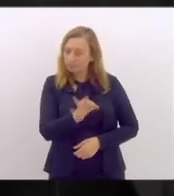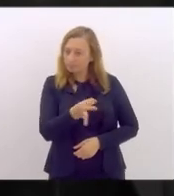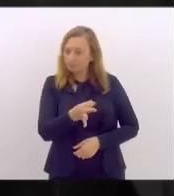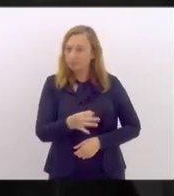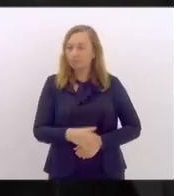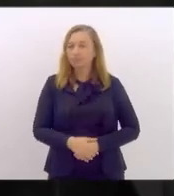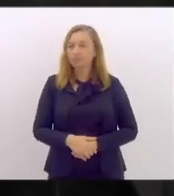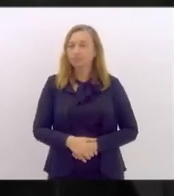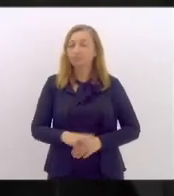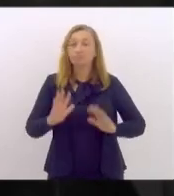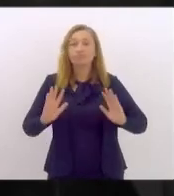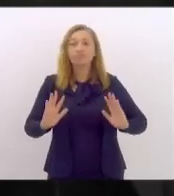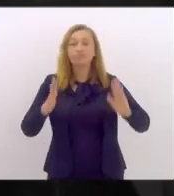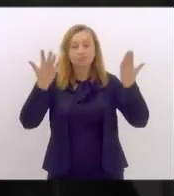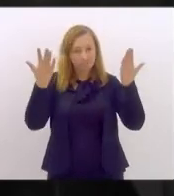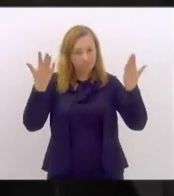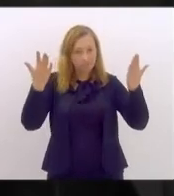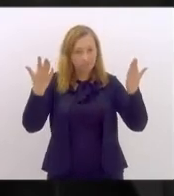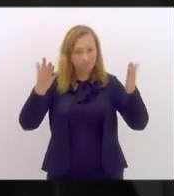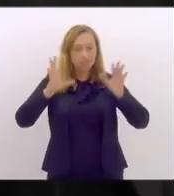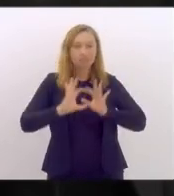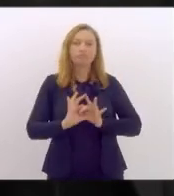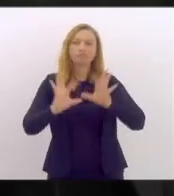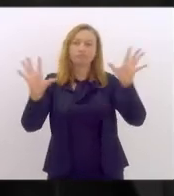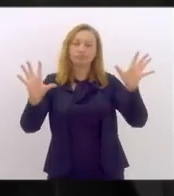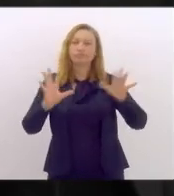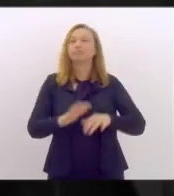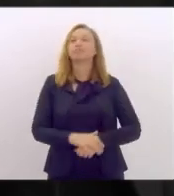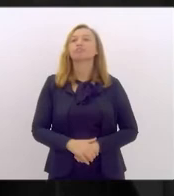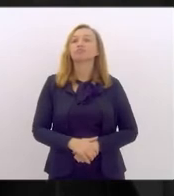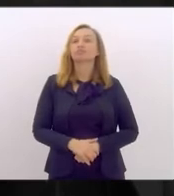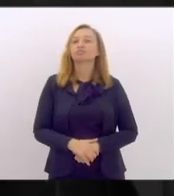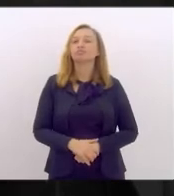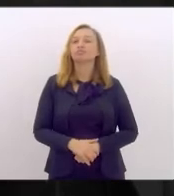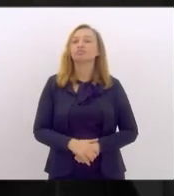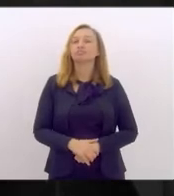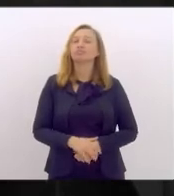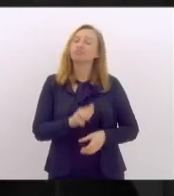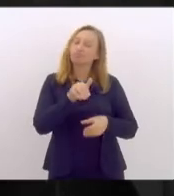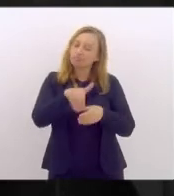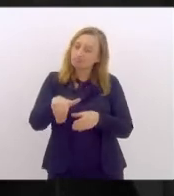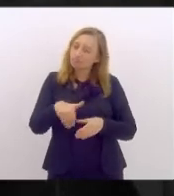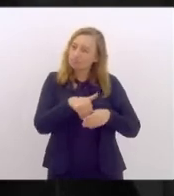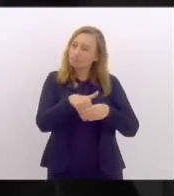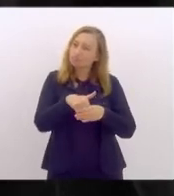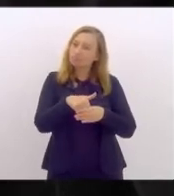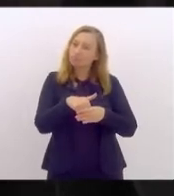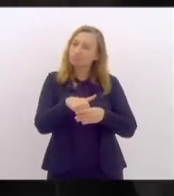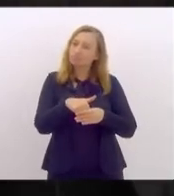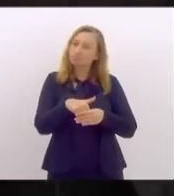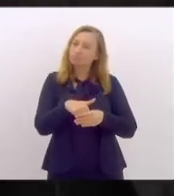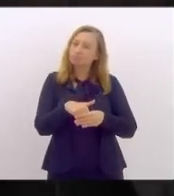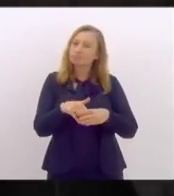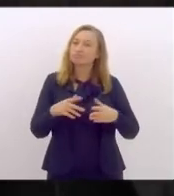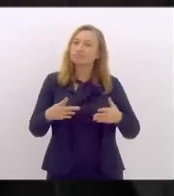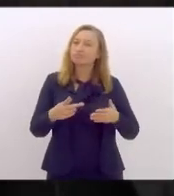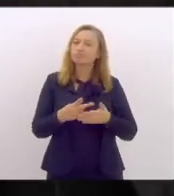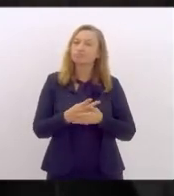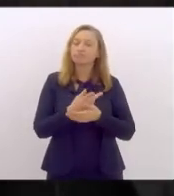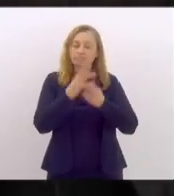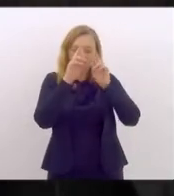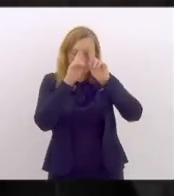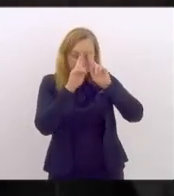uma festa da Democracia que as eleições se realizem com